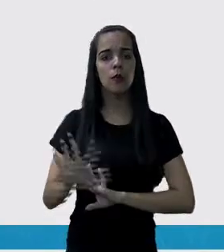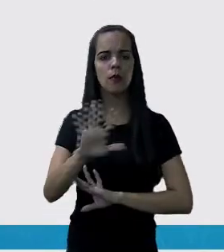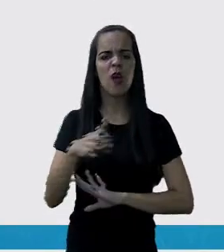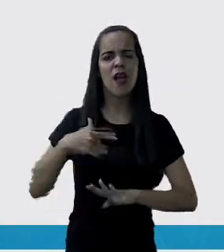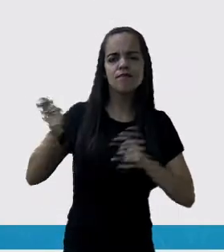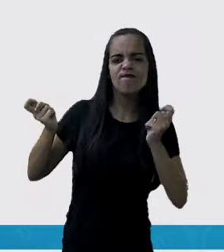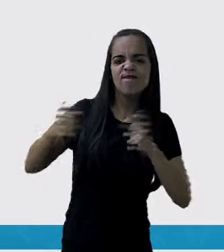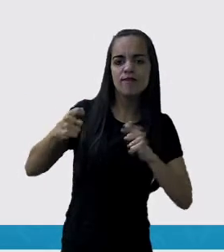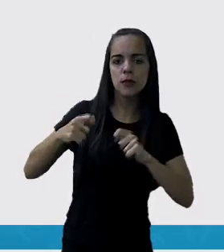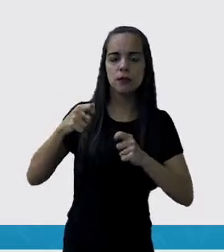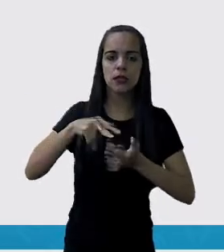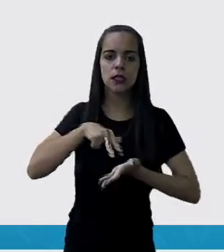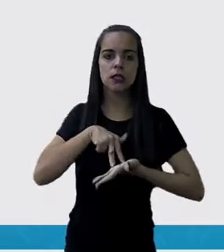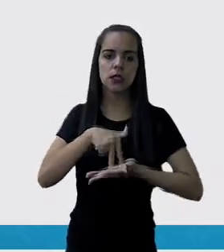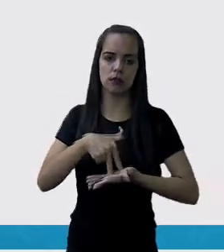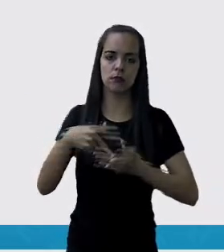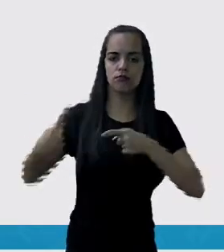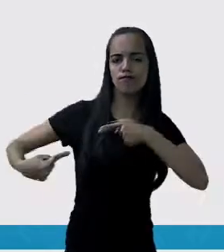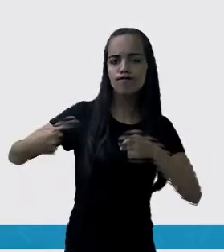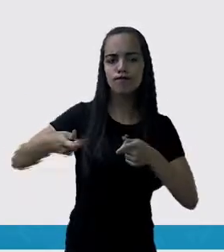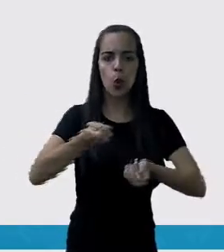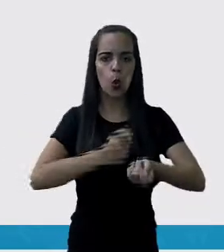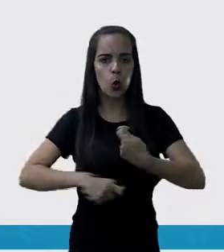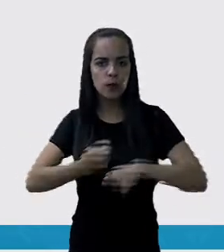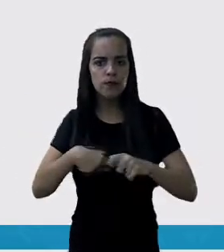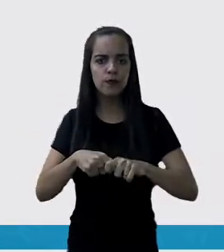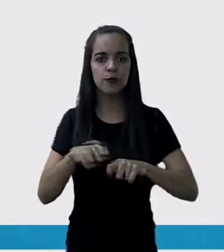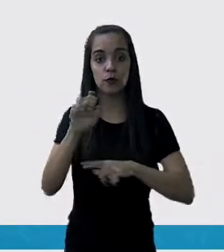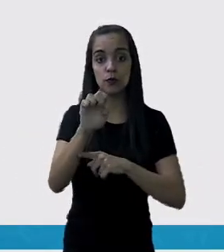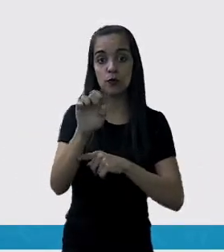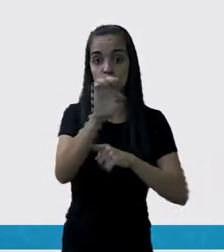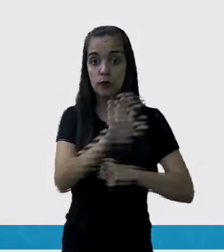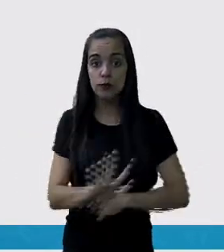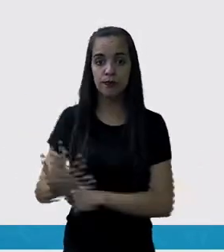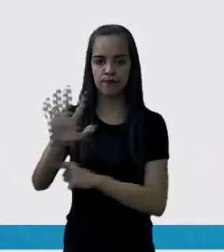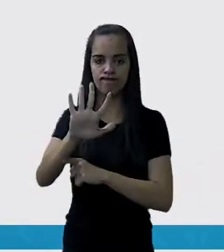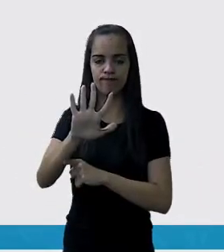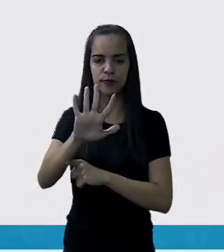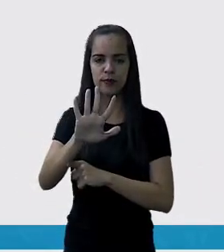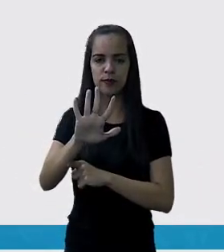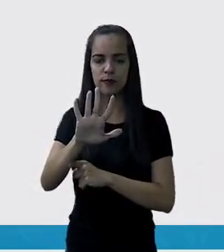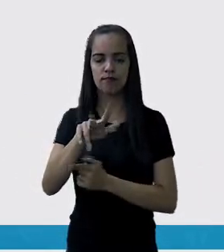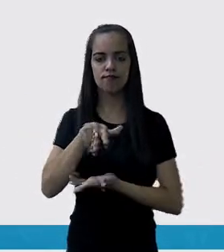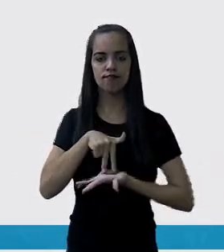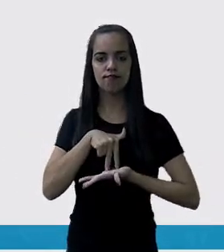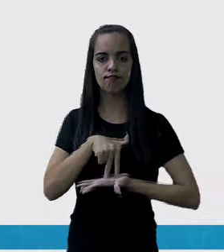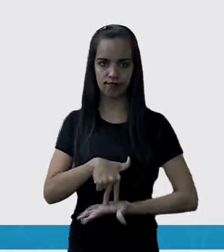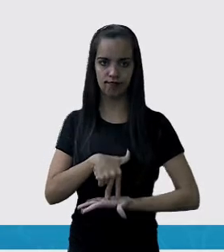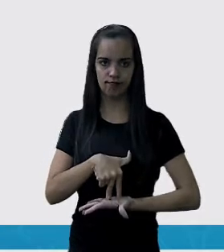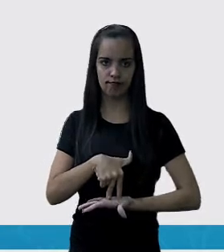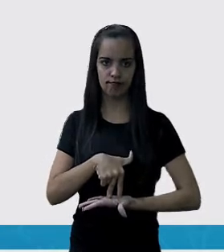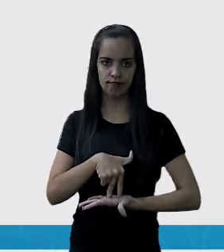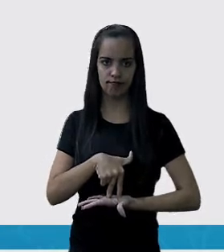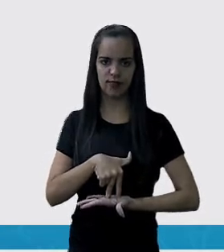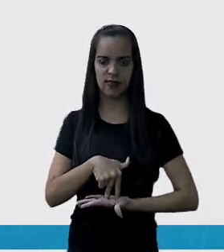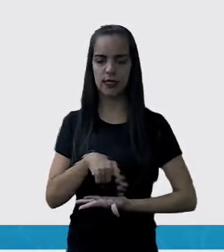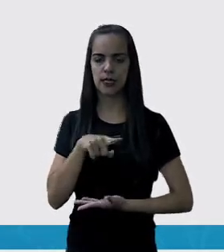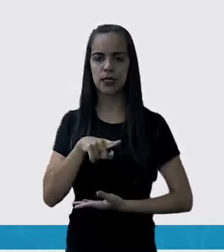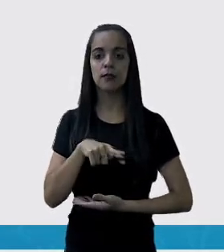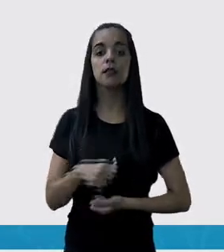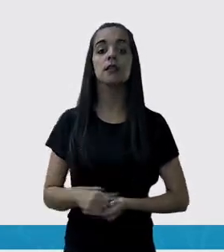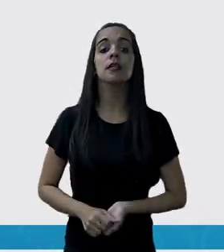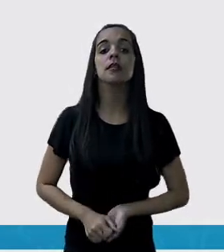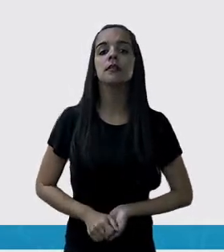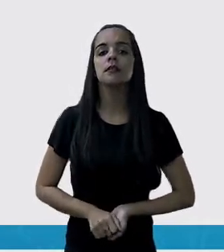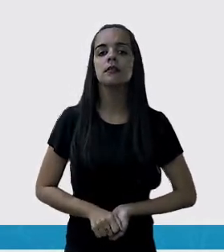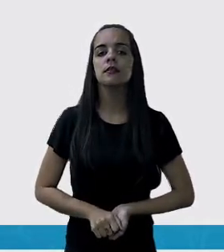estabilização política e econômica de uma Europa. Olha aqui